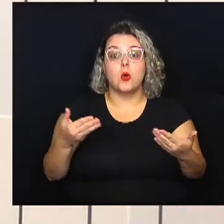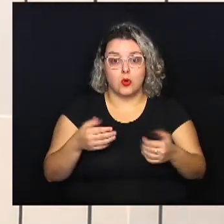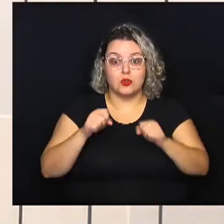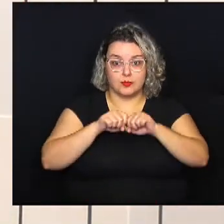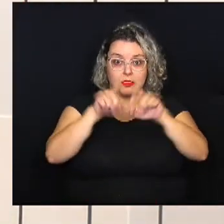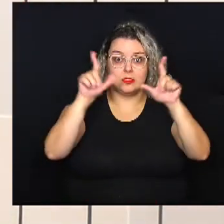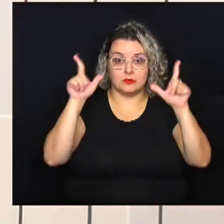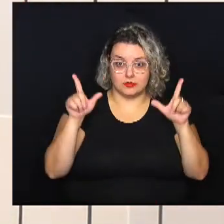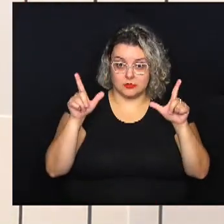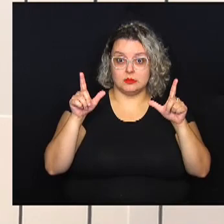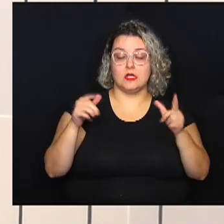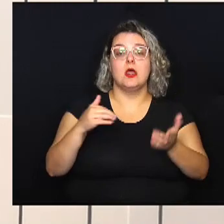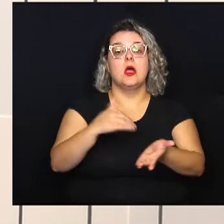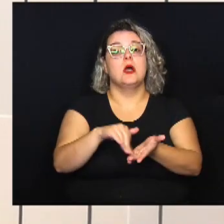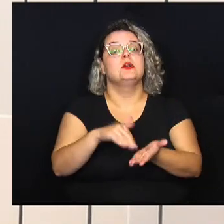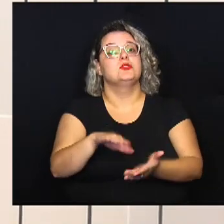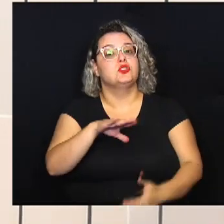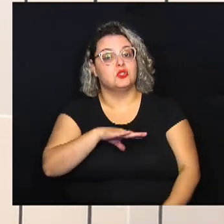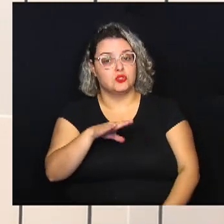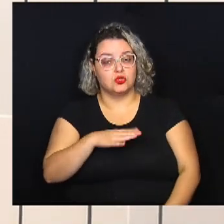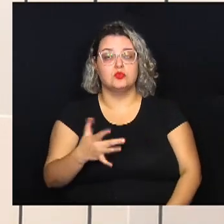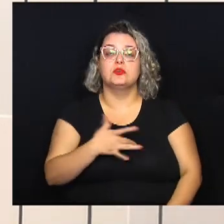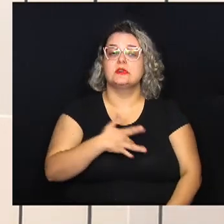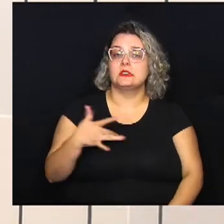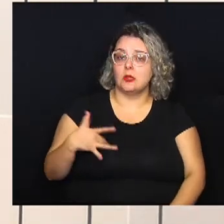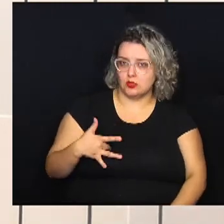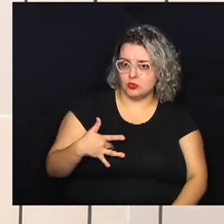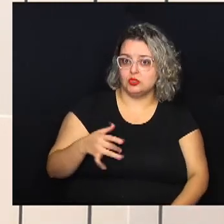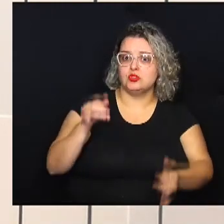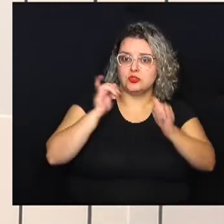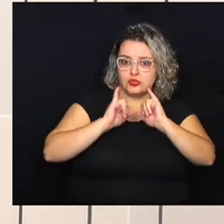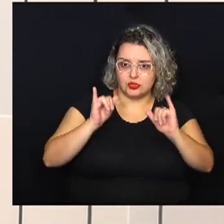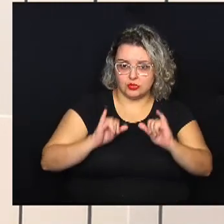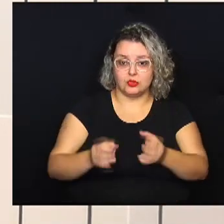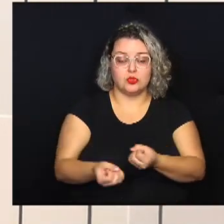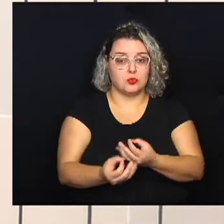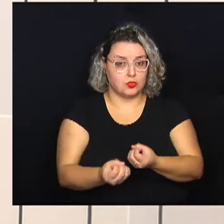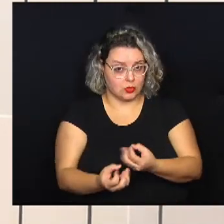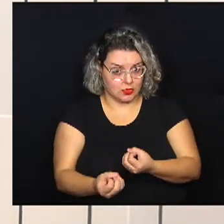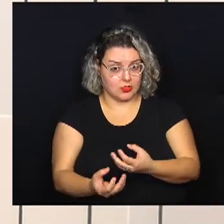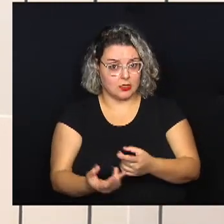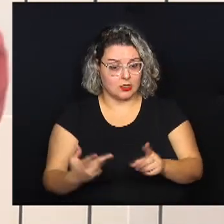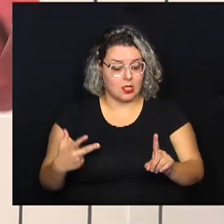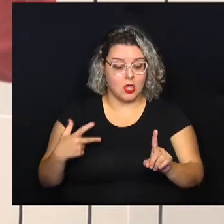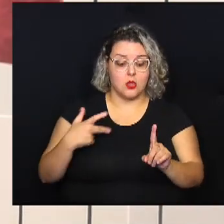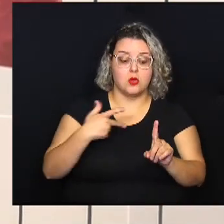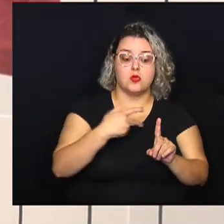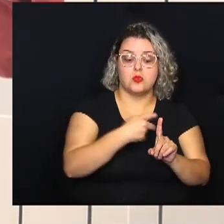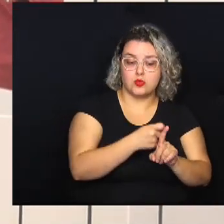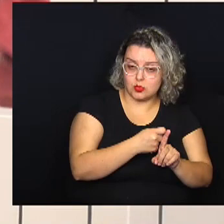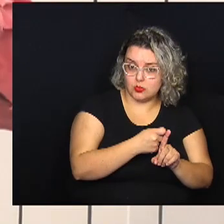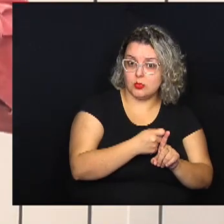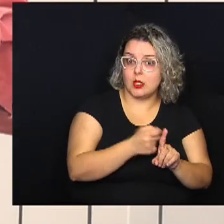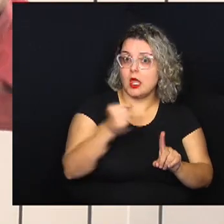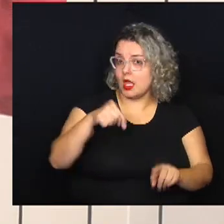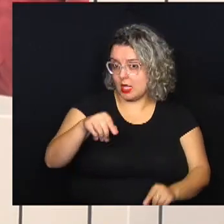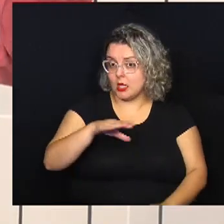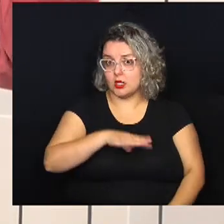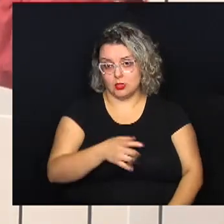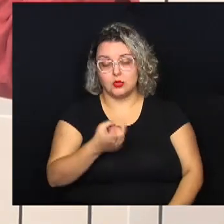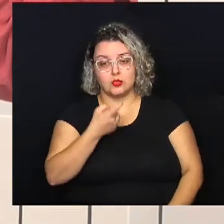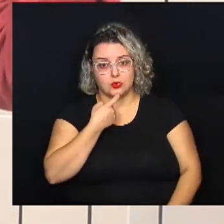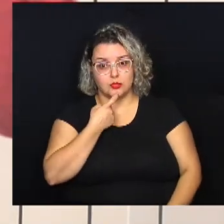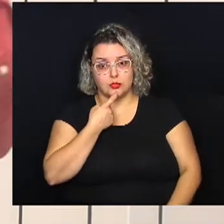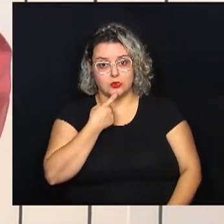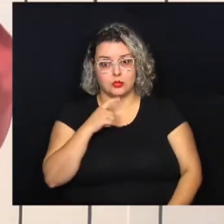manhã, a Secretaria Municipal de Saúde divulgou dados sobre a vacinação aqui no município.